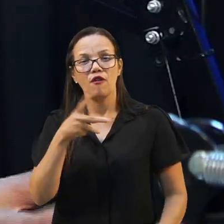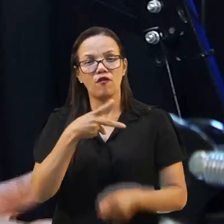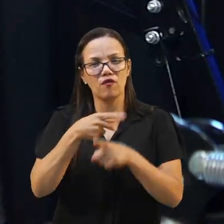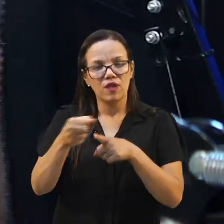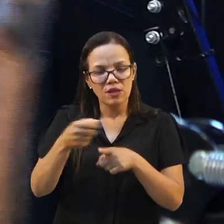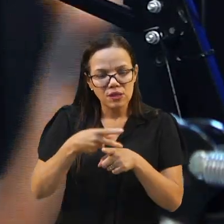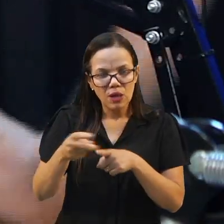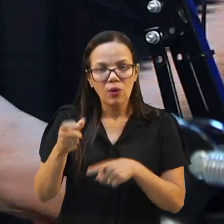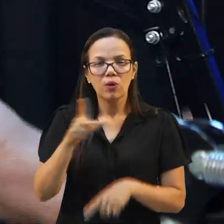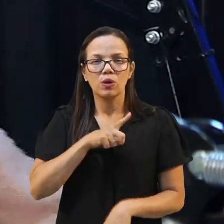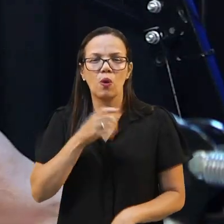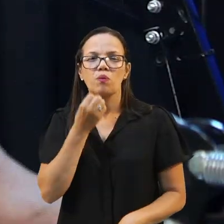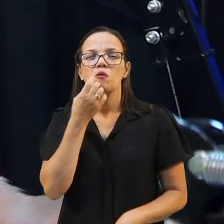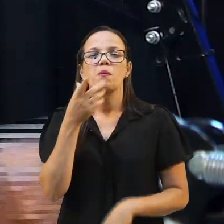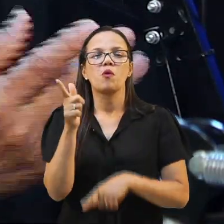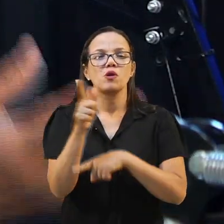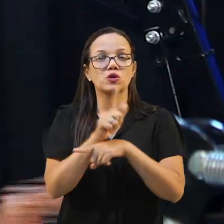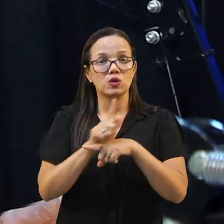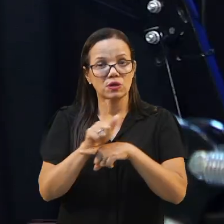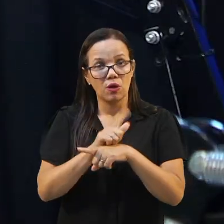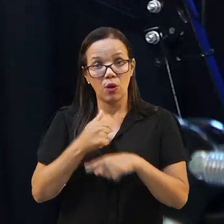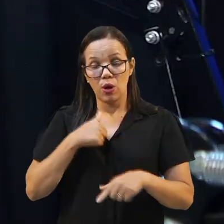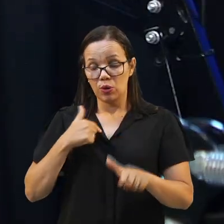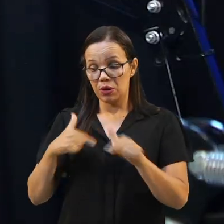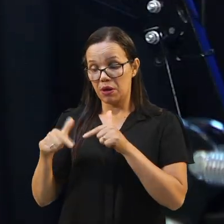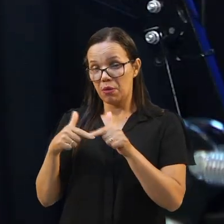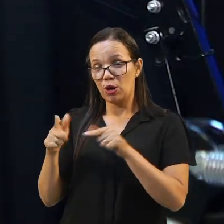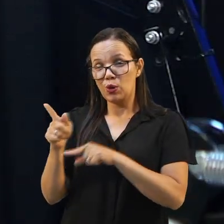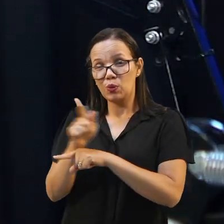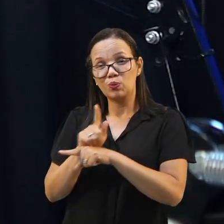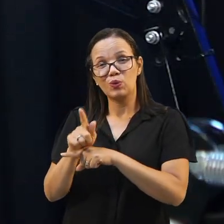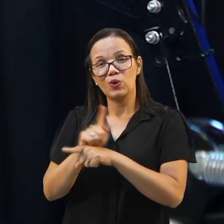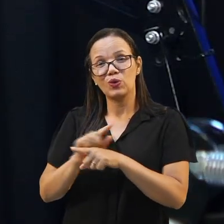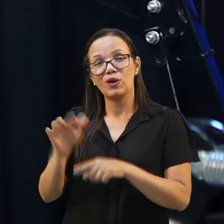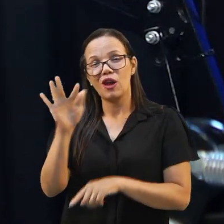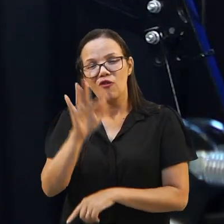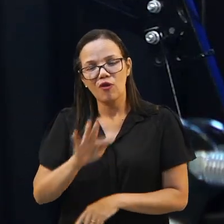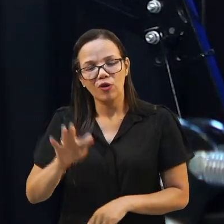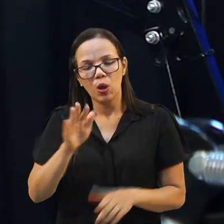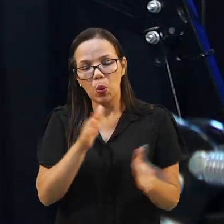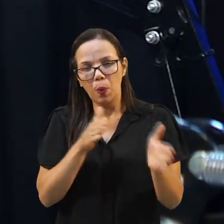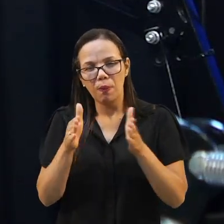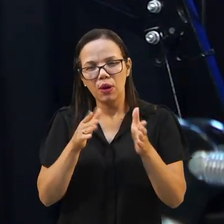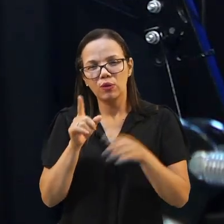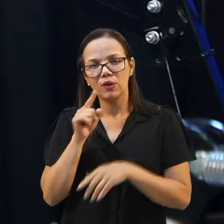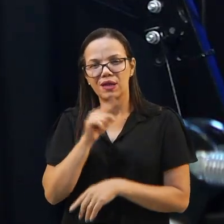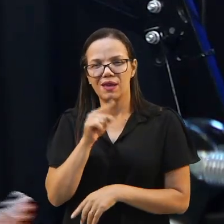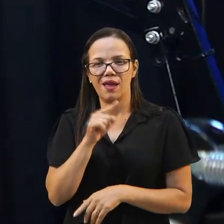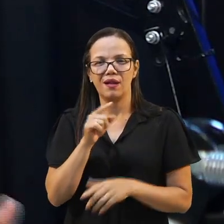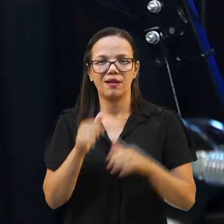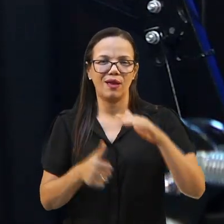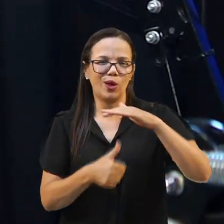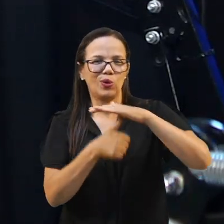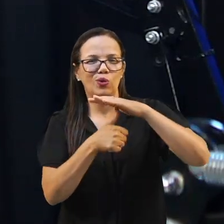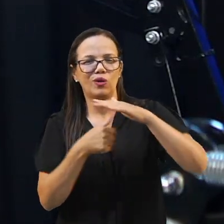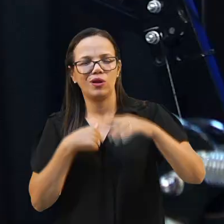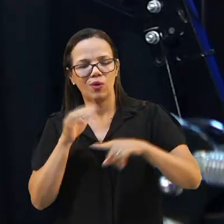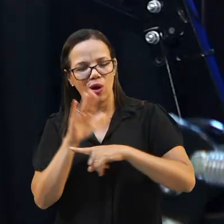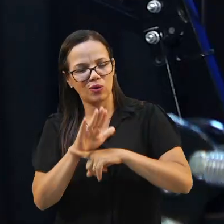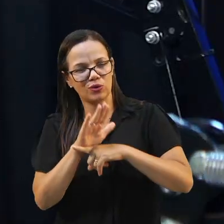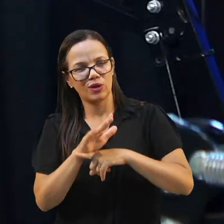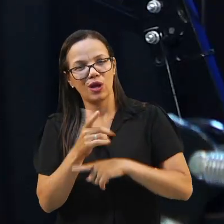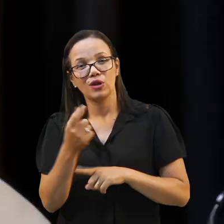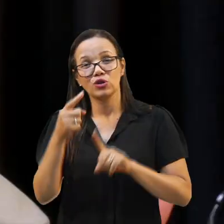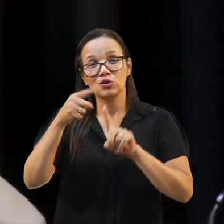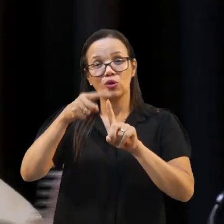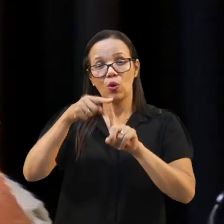eu trabalhei como diretor da faculdade na época que ele foi o reitor. Acabei contribuindo de outra forma. O